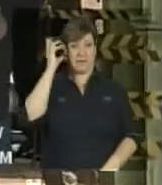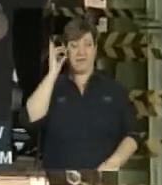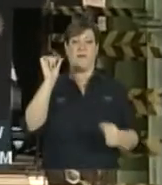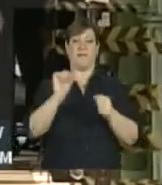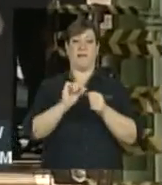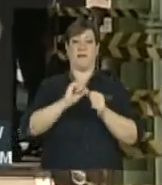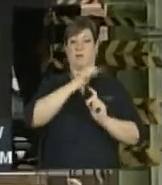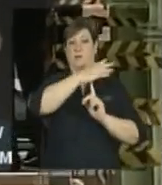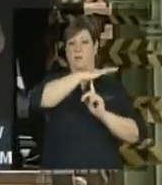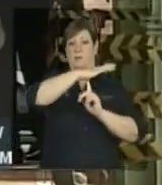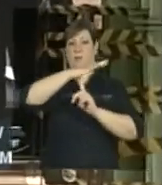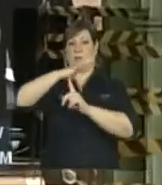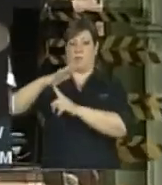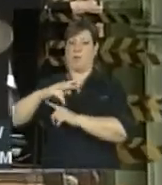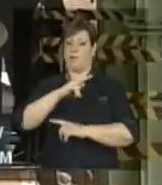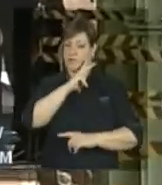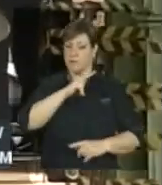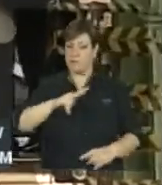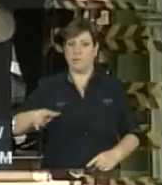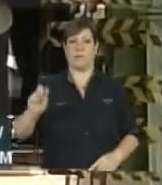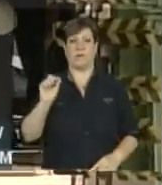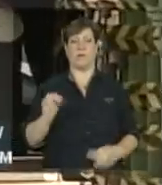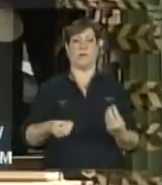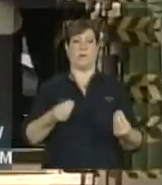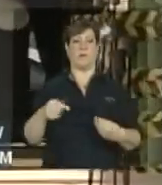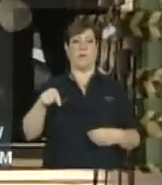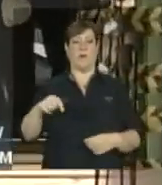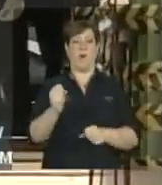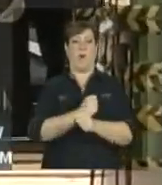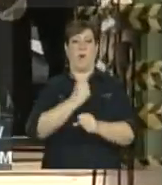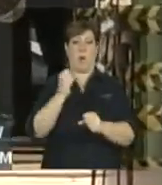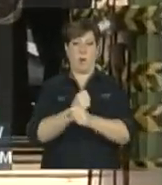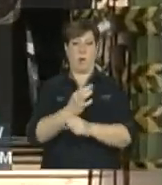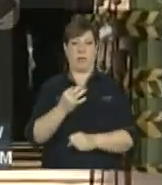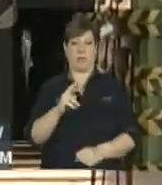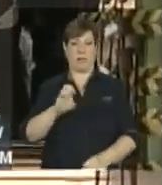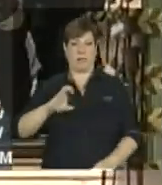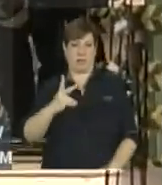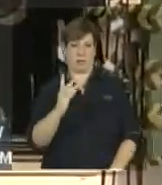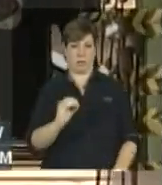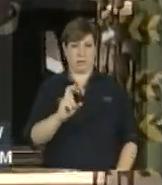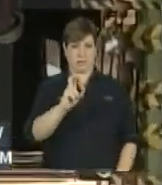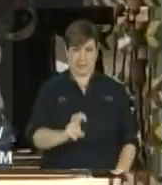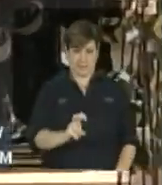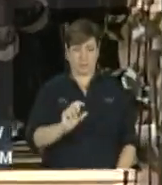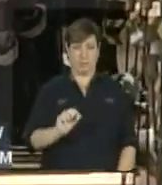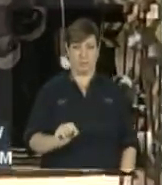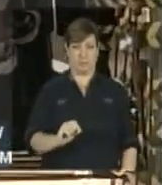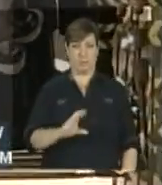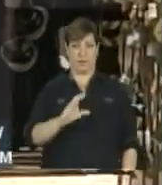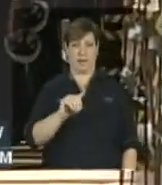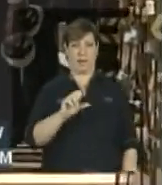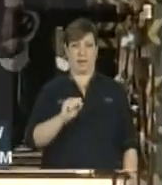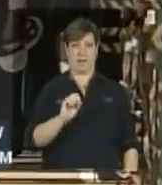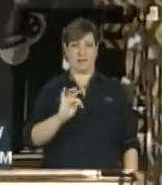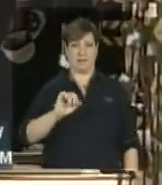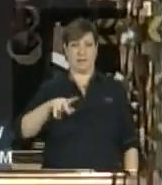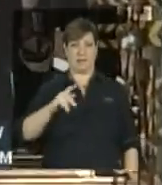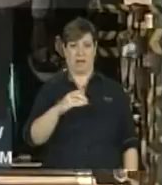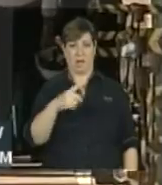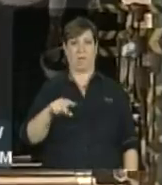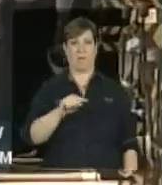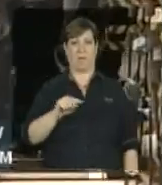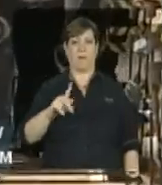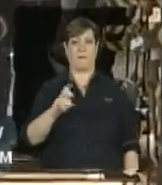sobrevoo para inspecionar as obras do trecho 5 do eixo de integração Castanhão-Pecém. Ela cumprimenta